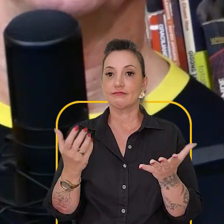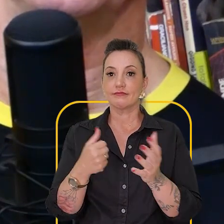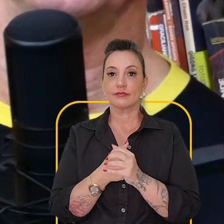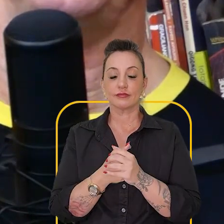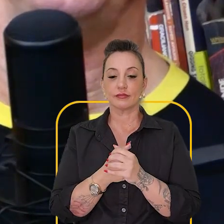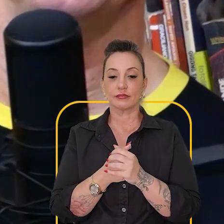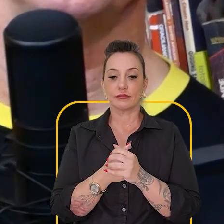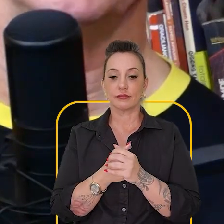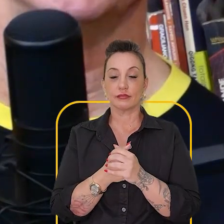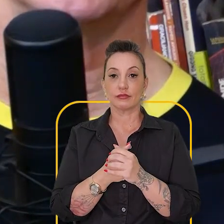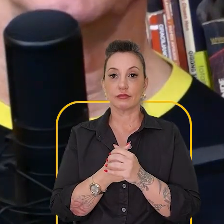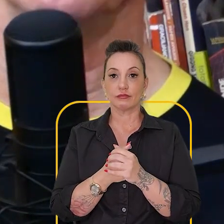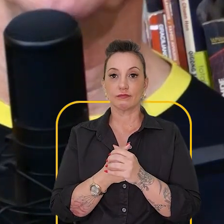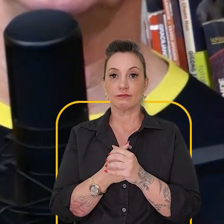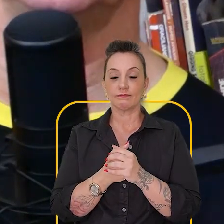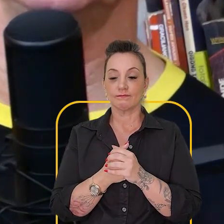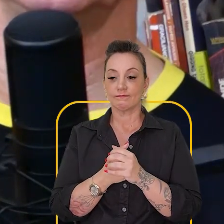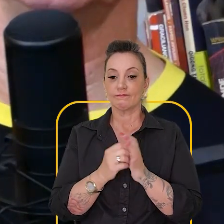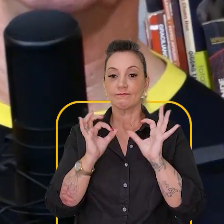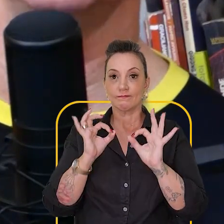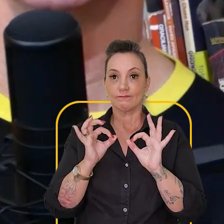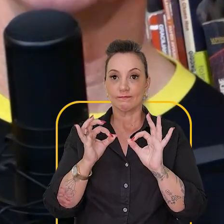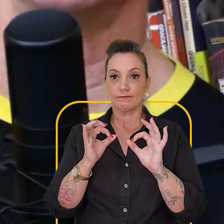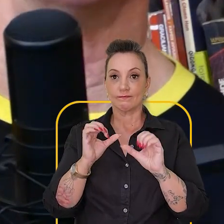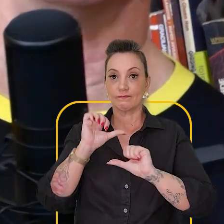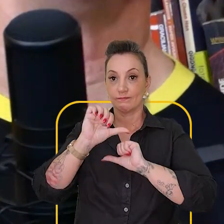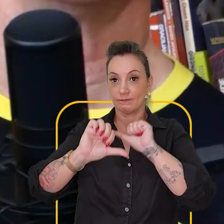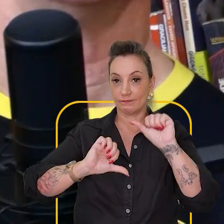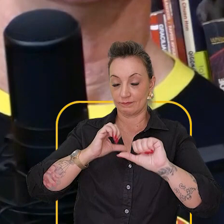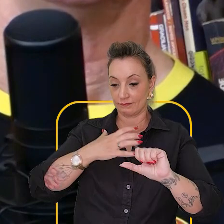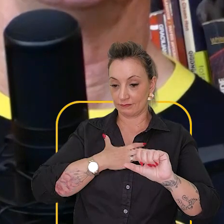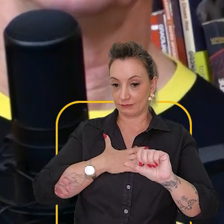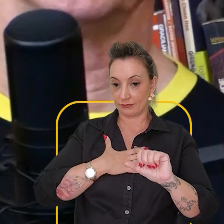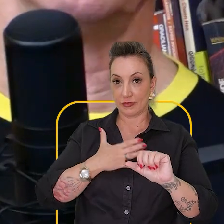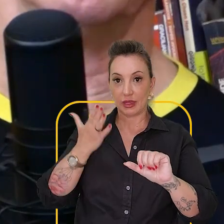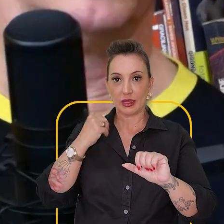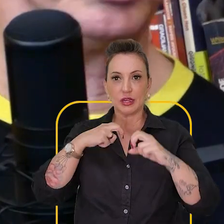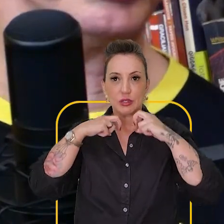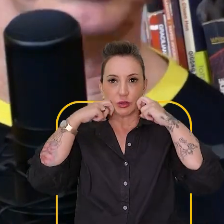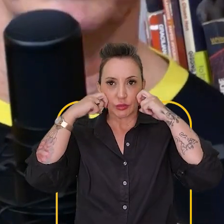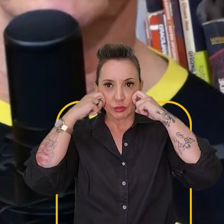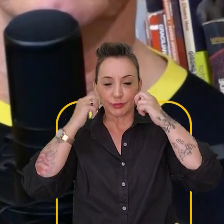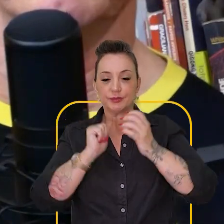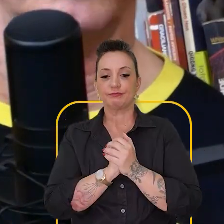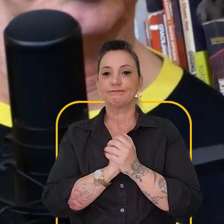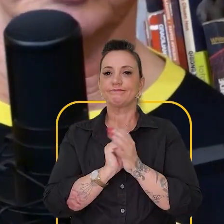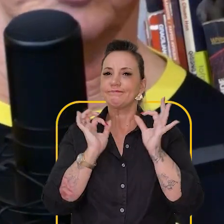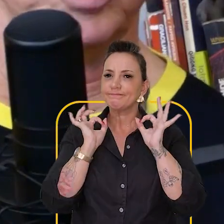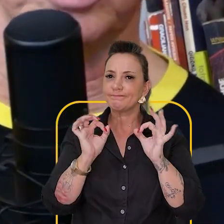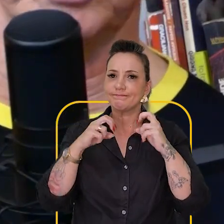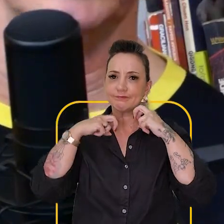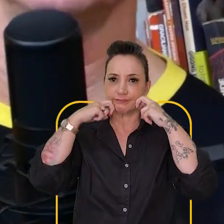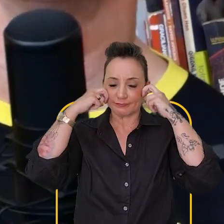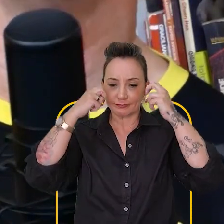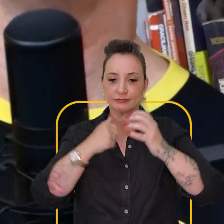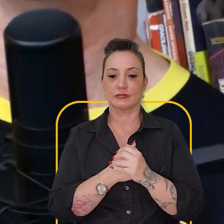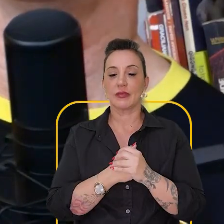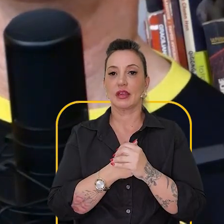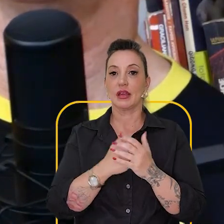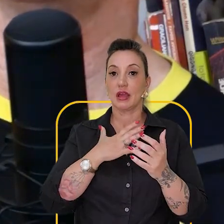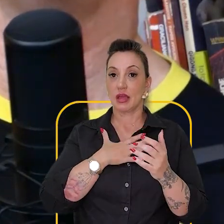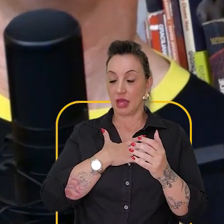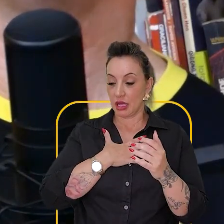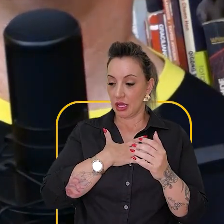e Isso realmente me transformou eu era muito tímido muito muito tímido